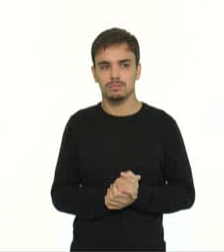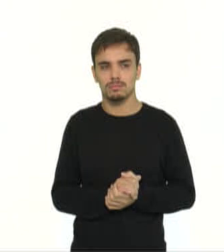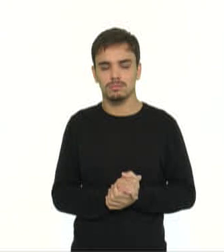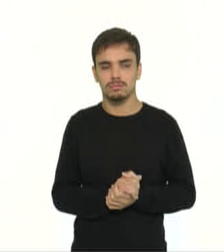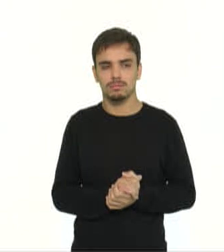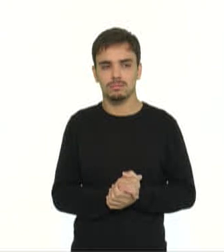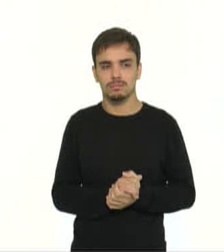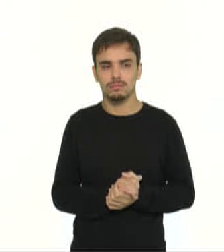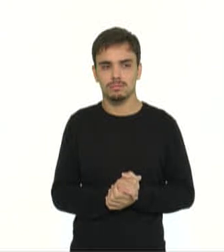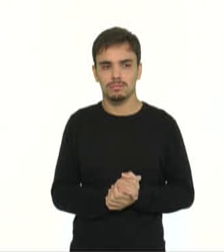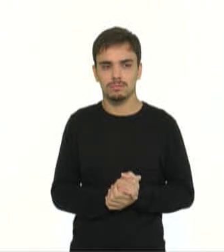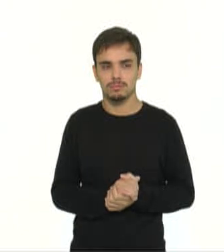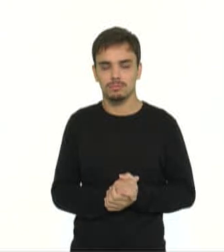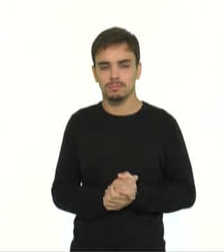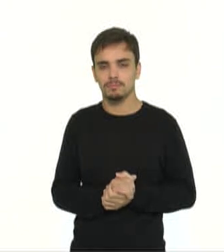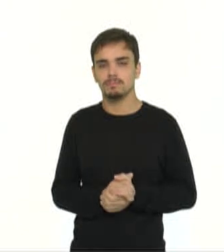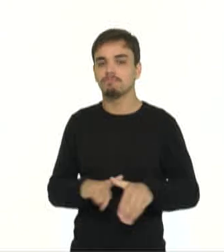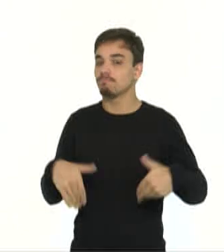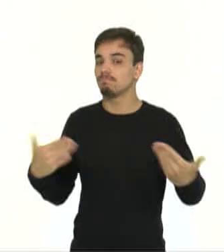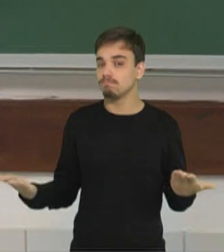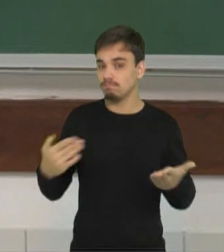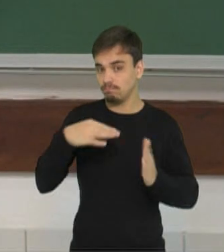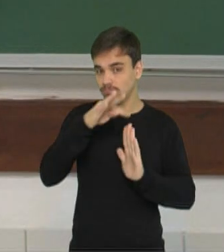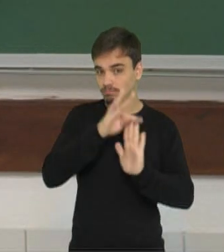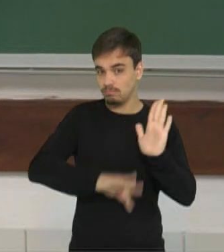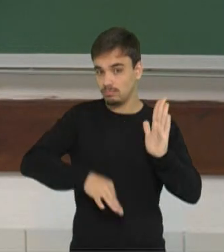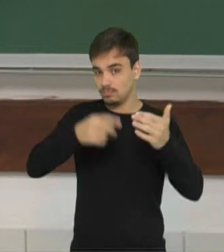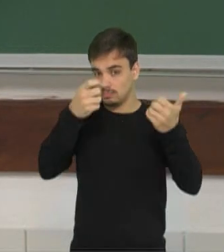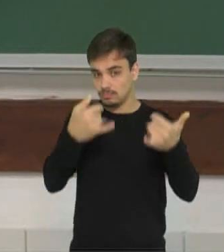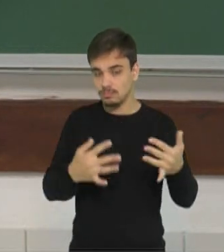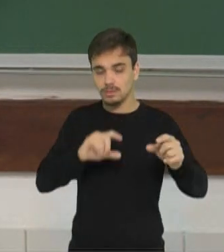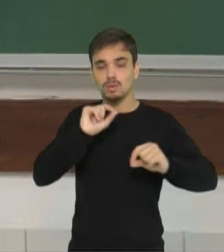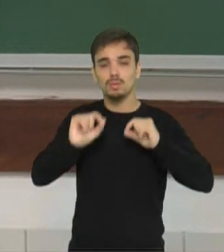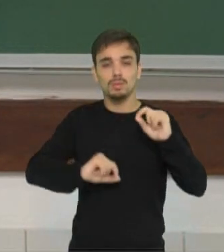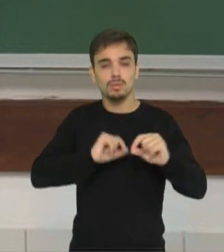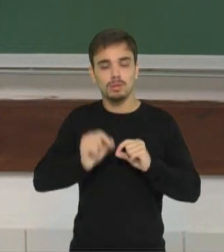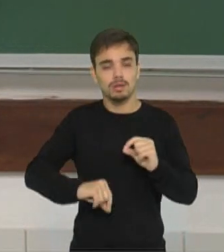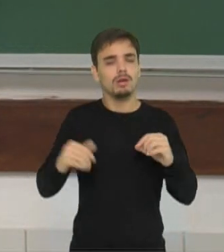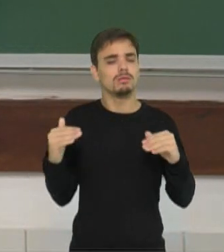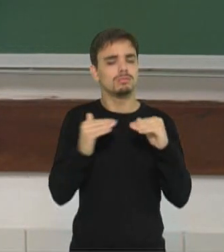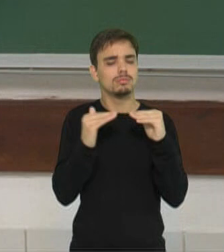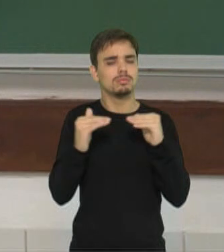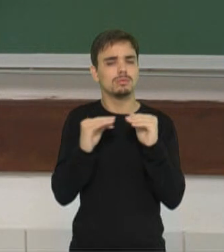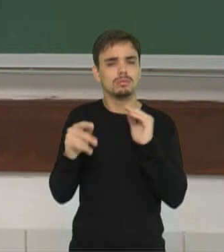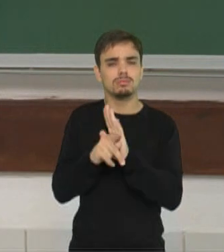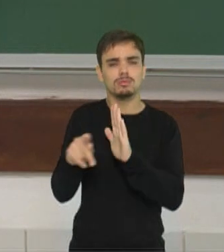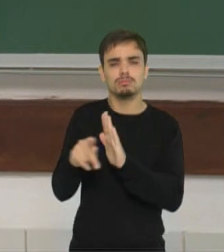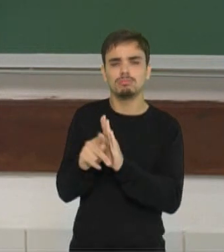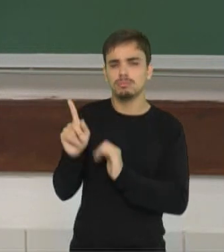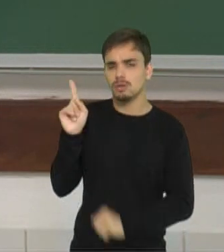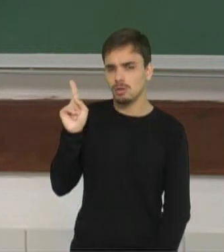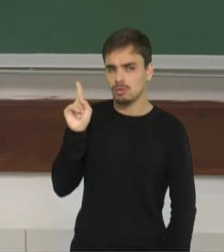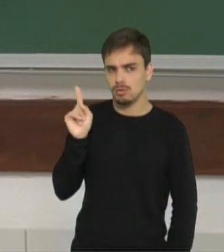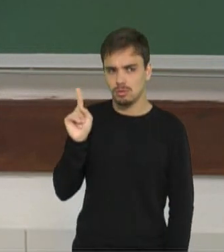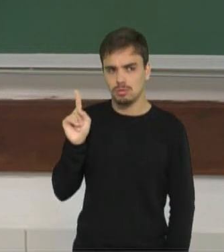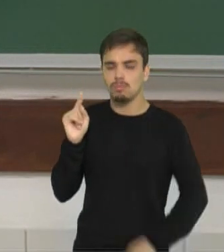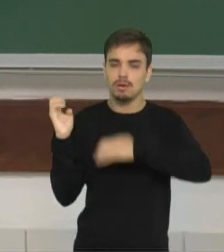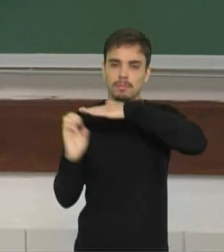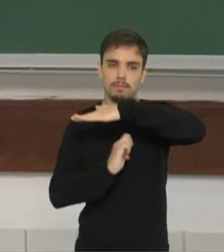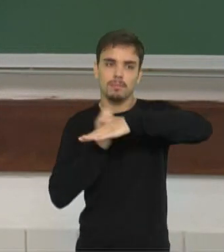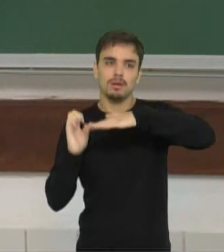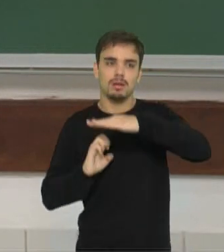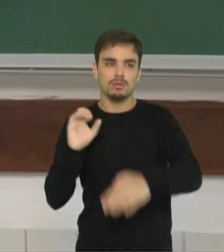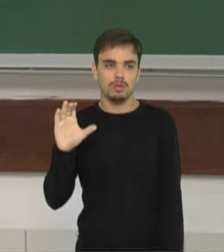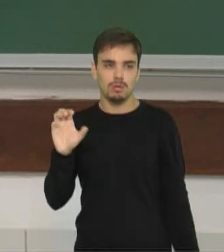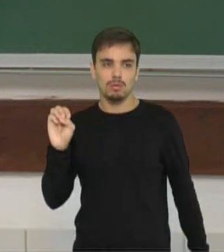over the age of 5. Então esse texto está dizendo assim, ó, que de acordo com a CompareTech, que é uma empresa que foi